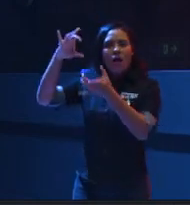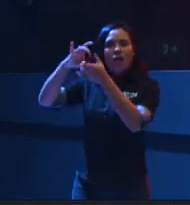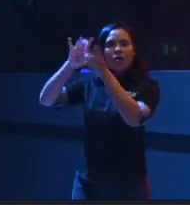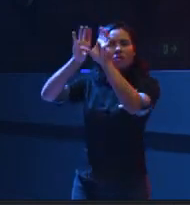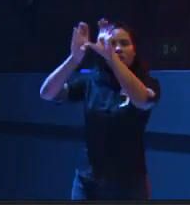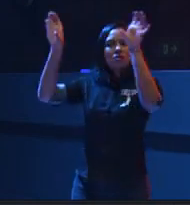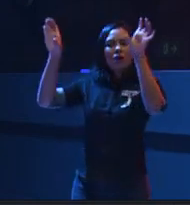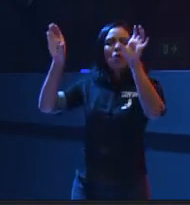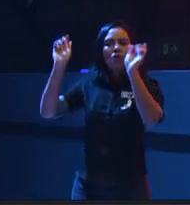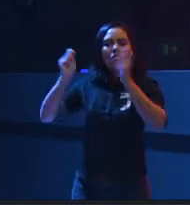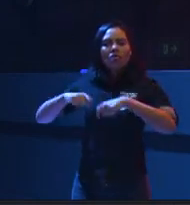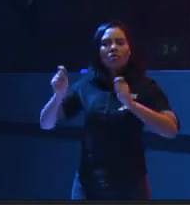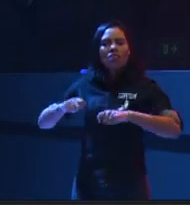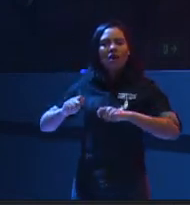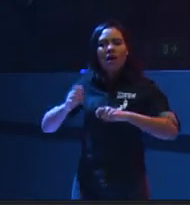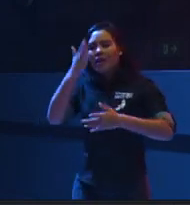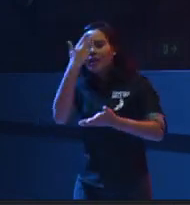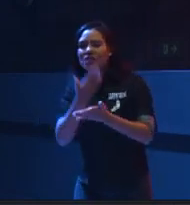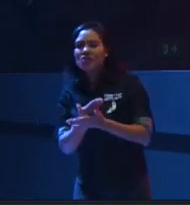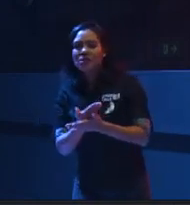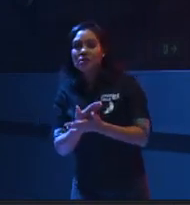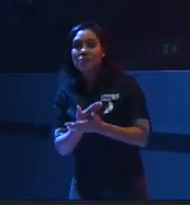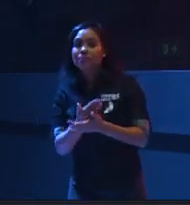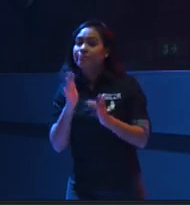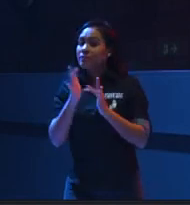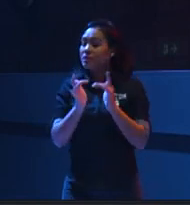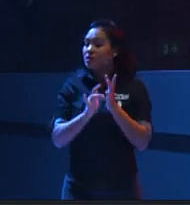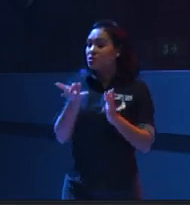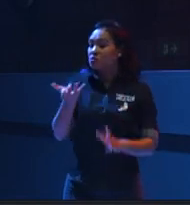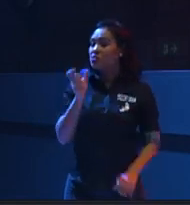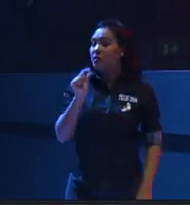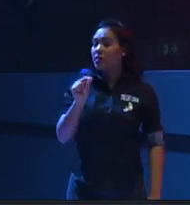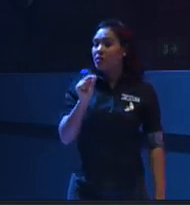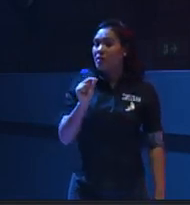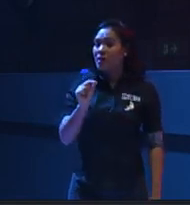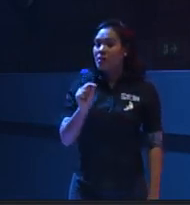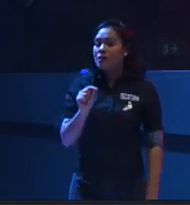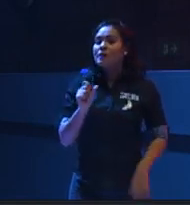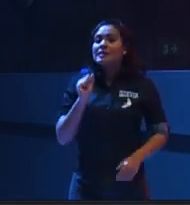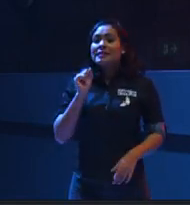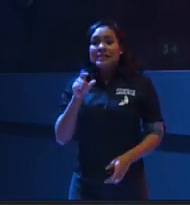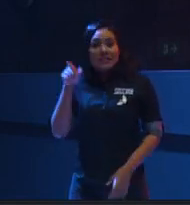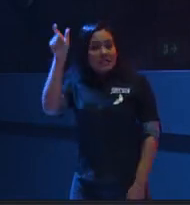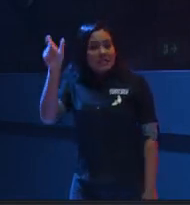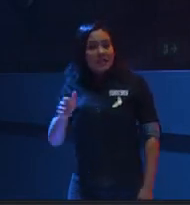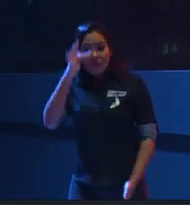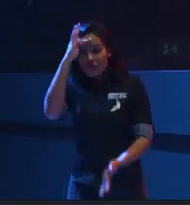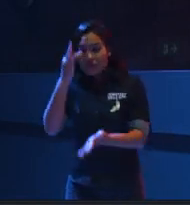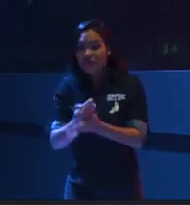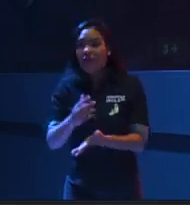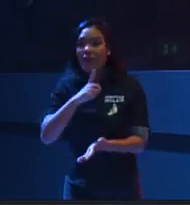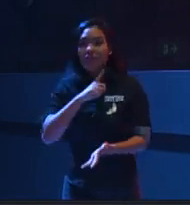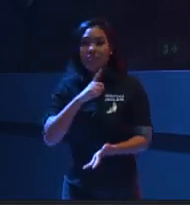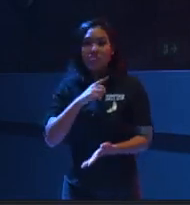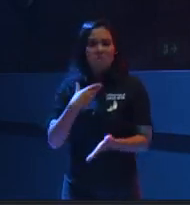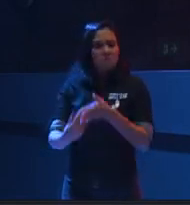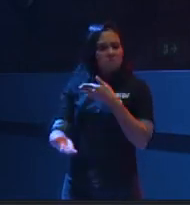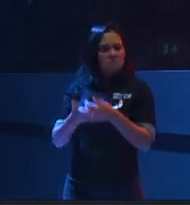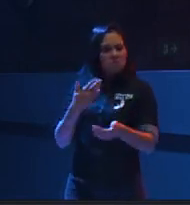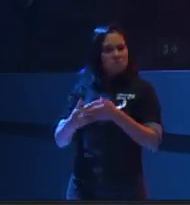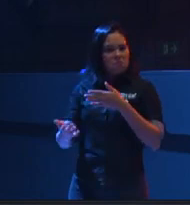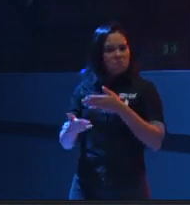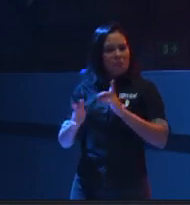saber se depois de conviver com Jesus tanto tempo se ele agora ele tem a fé suficiente para viver qualquer